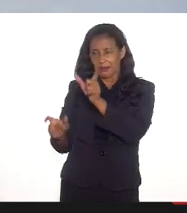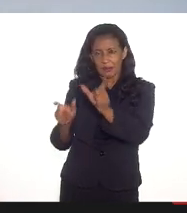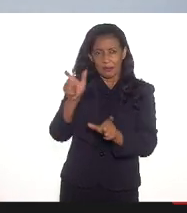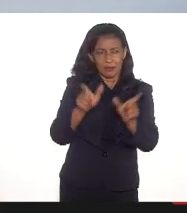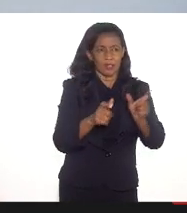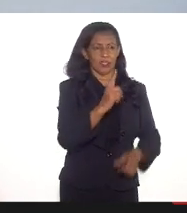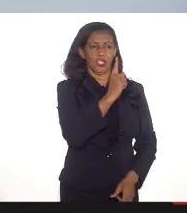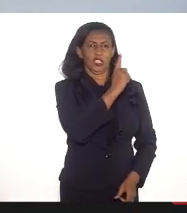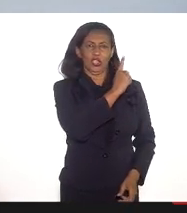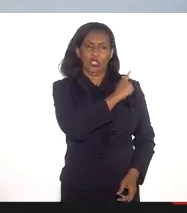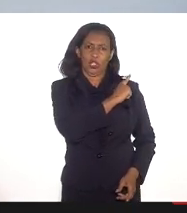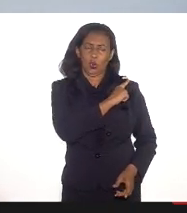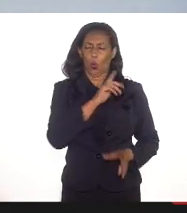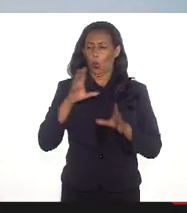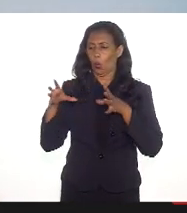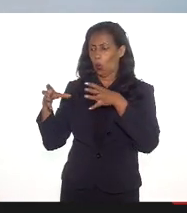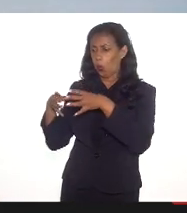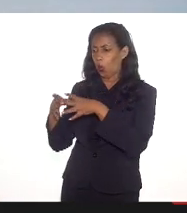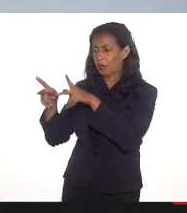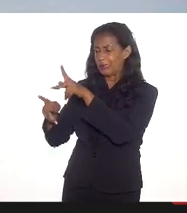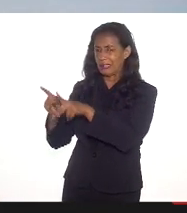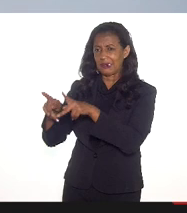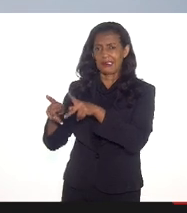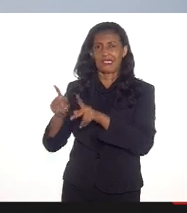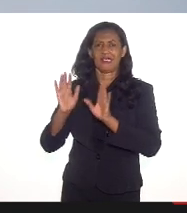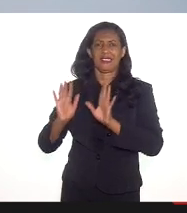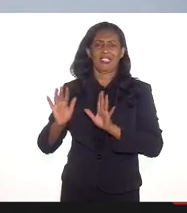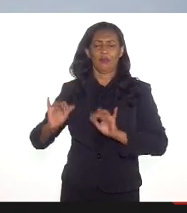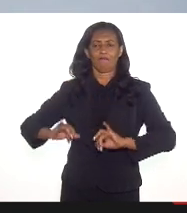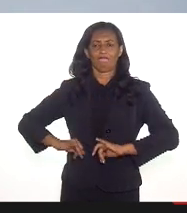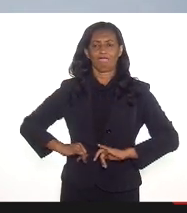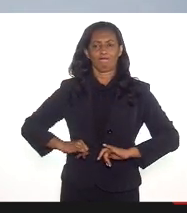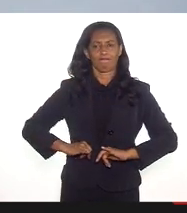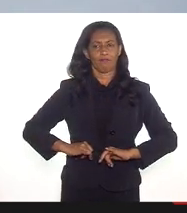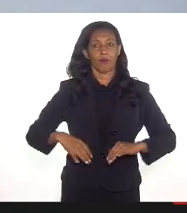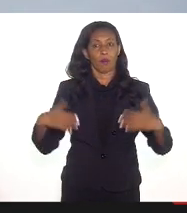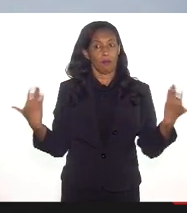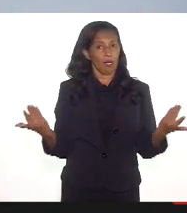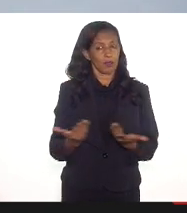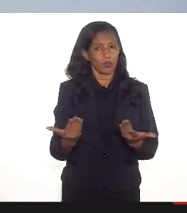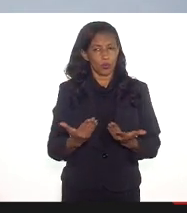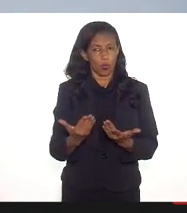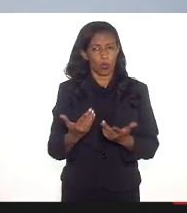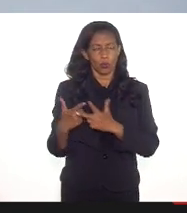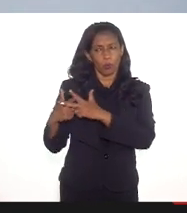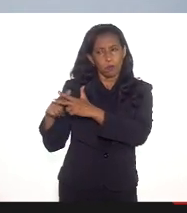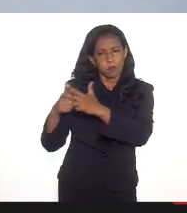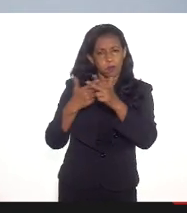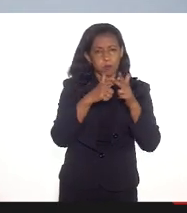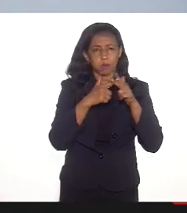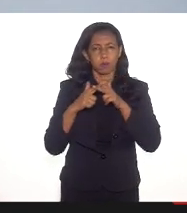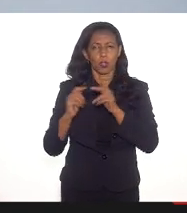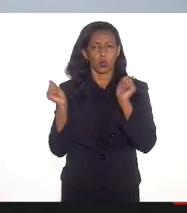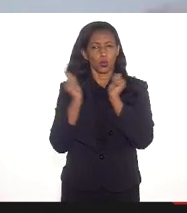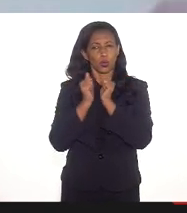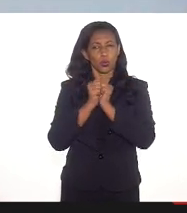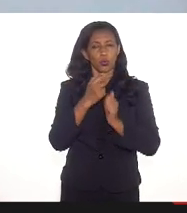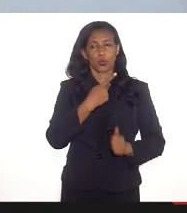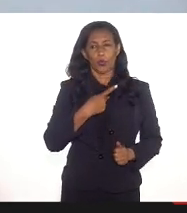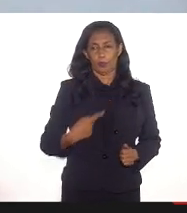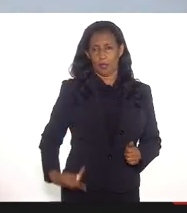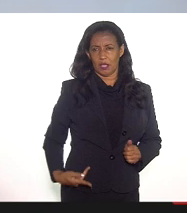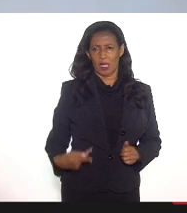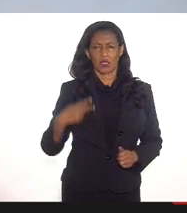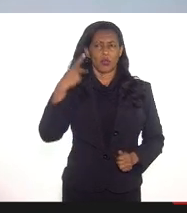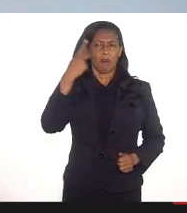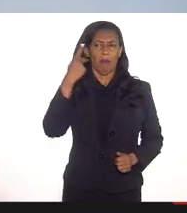gestores, população atendida, foi prejudicada. Mas podemos, hoje, com essa concertação, o presidente João Carrilho,